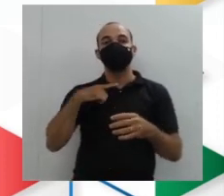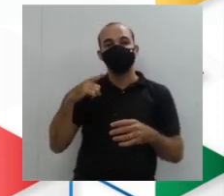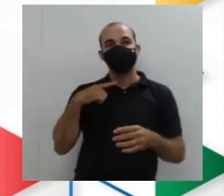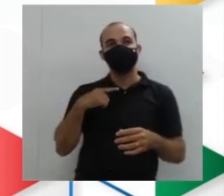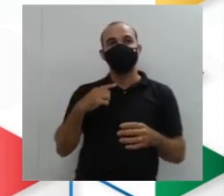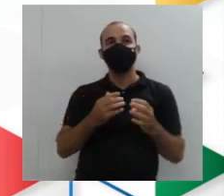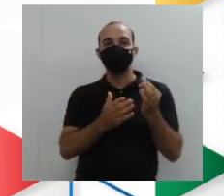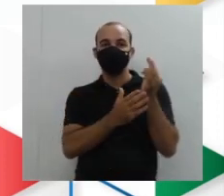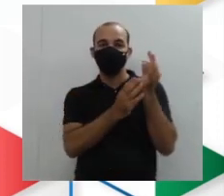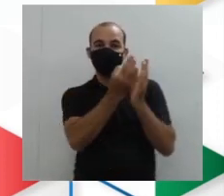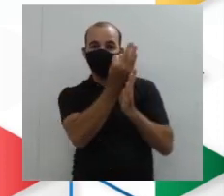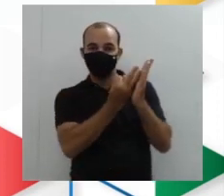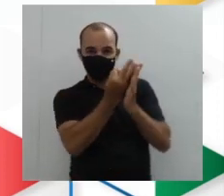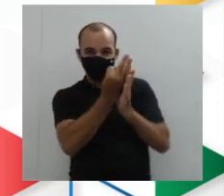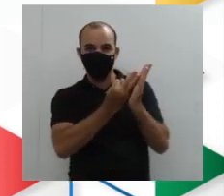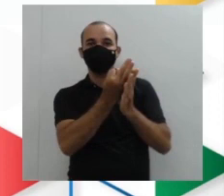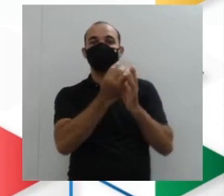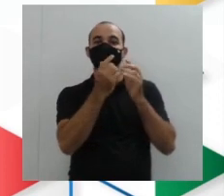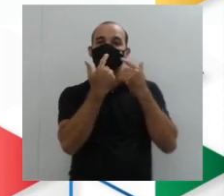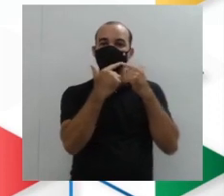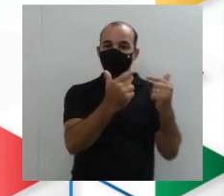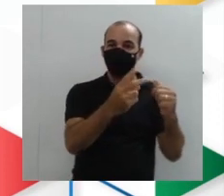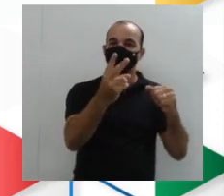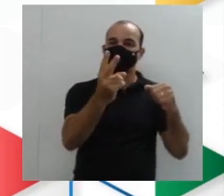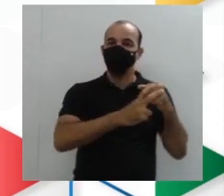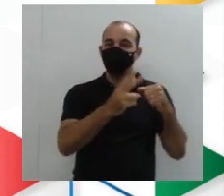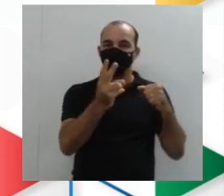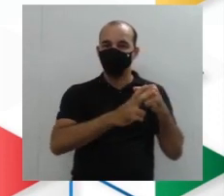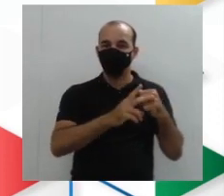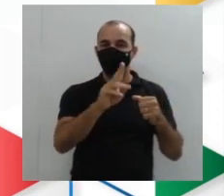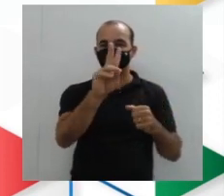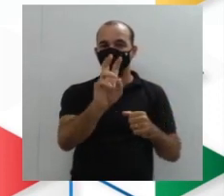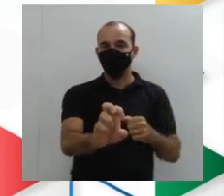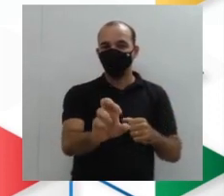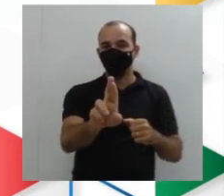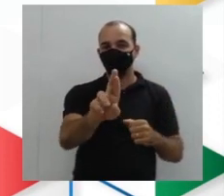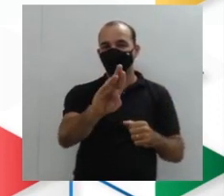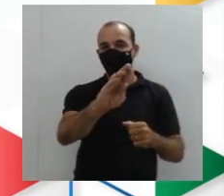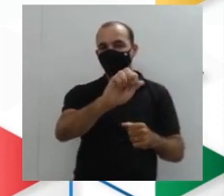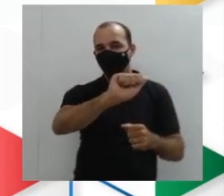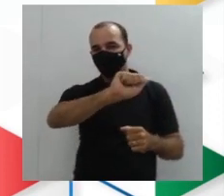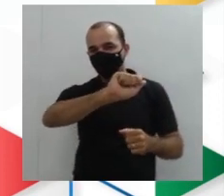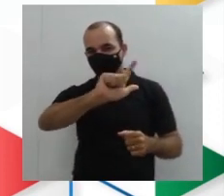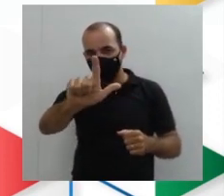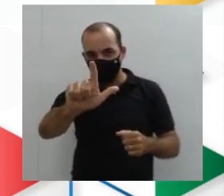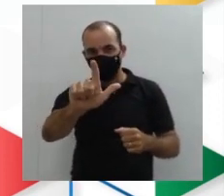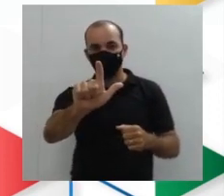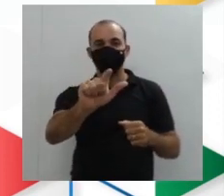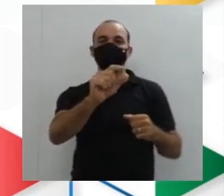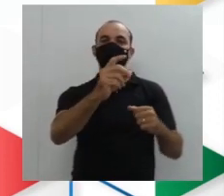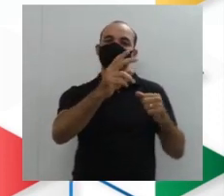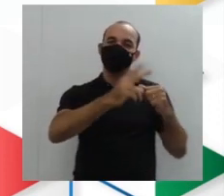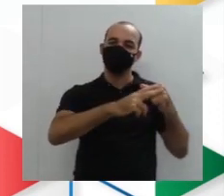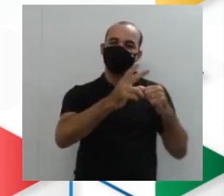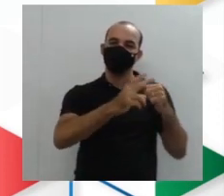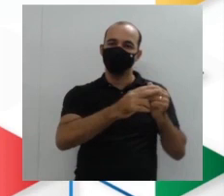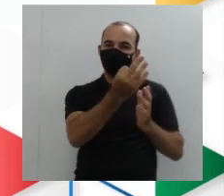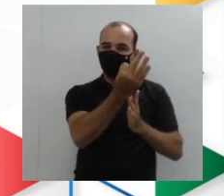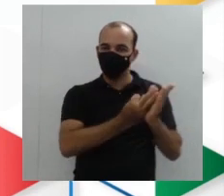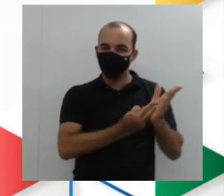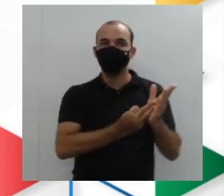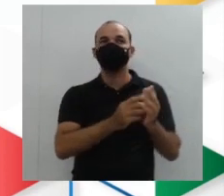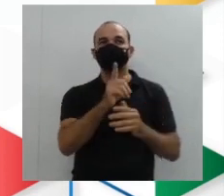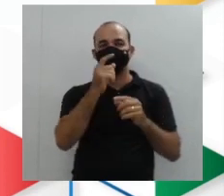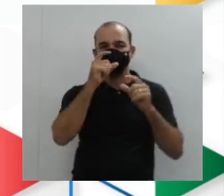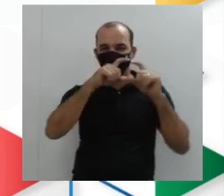de usar esse produto. Então, justamente, concentrando-se bem nessa propaganda, veja